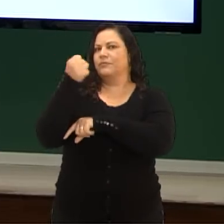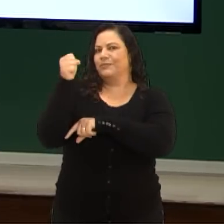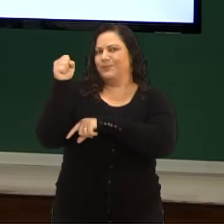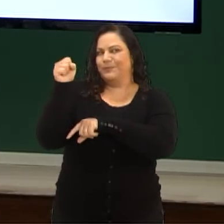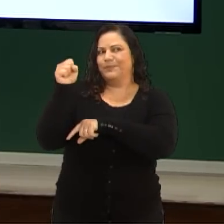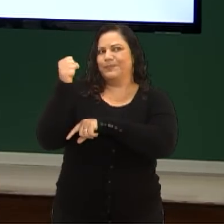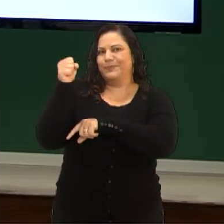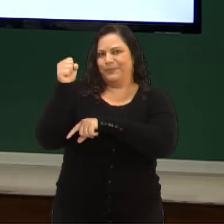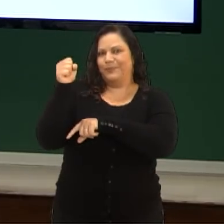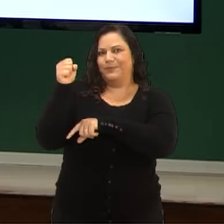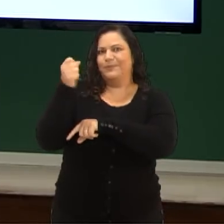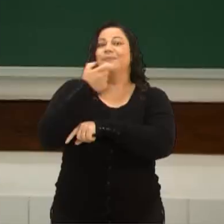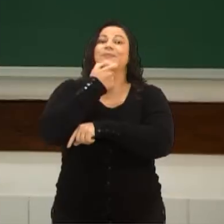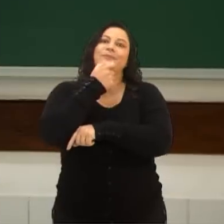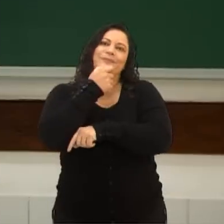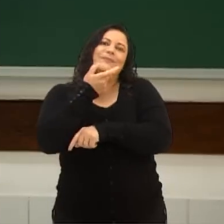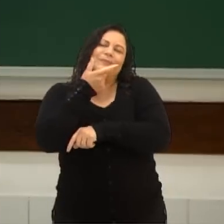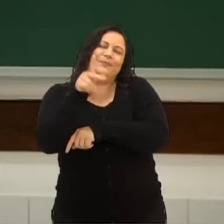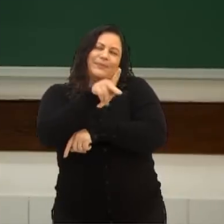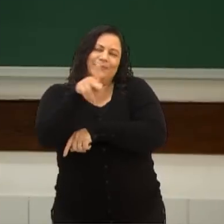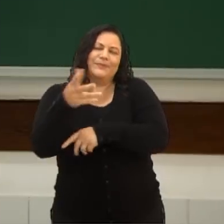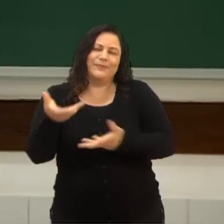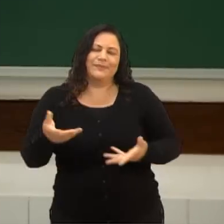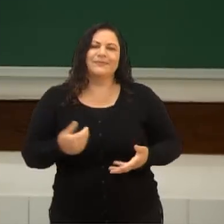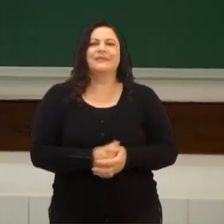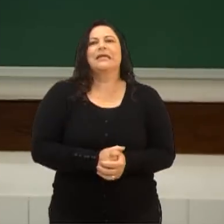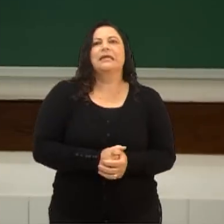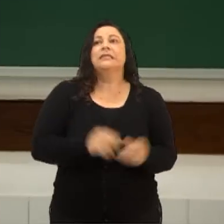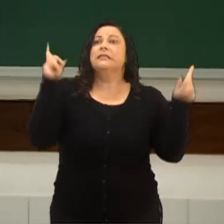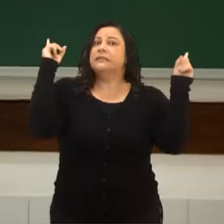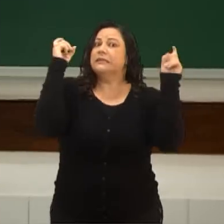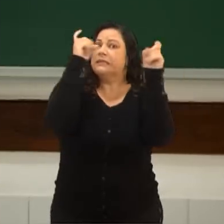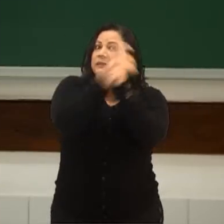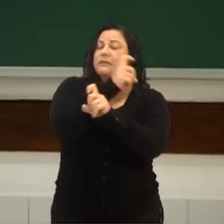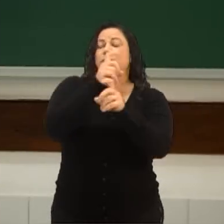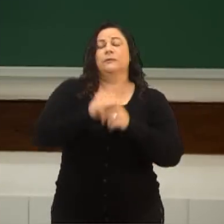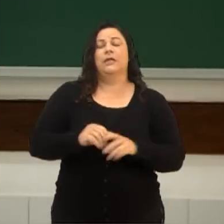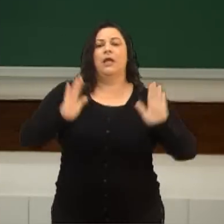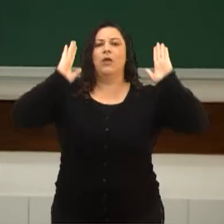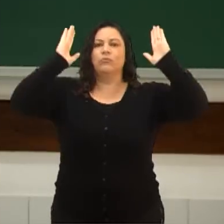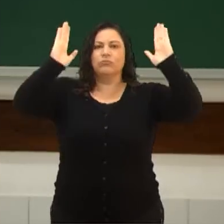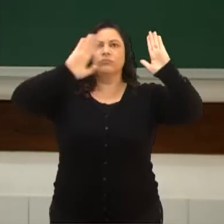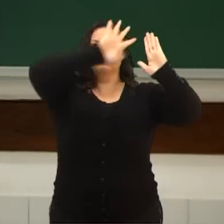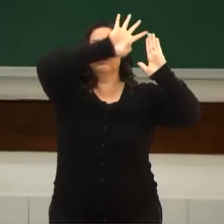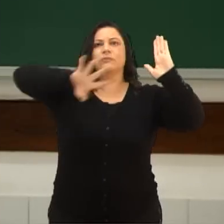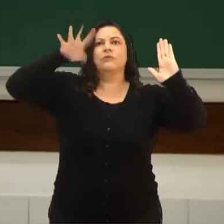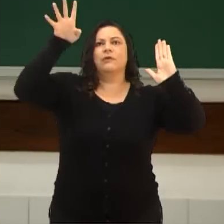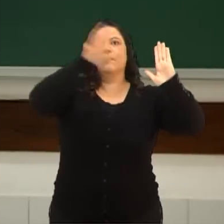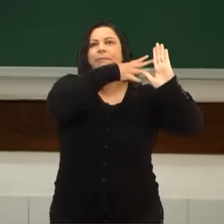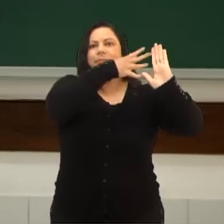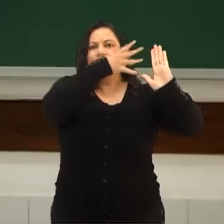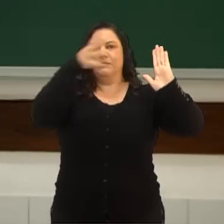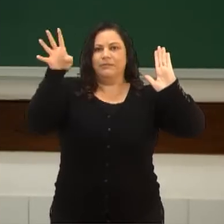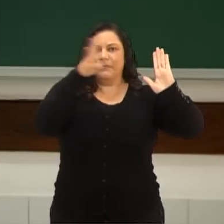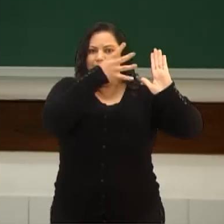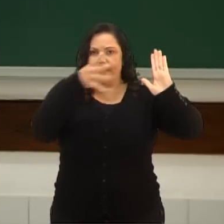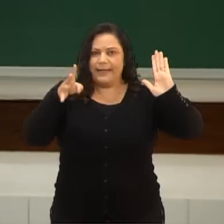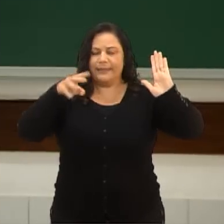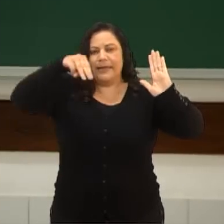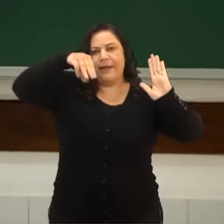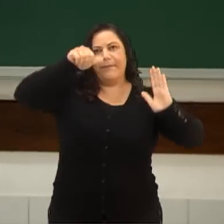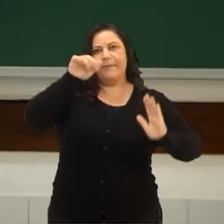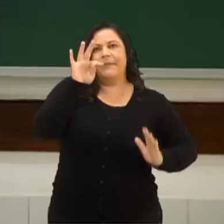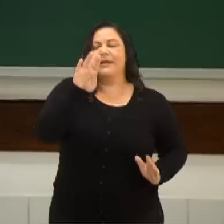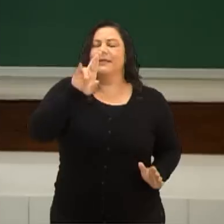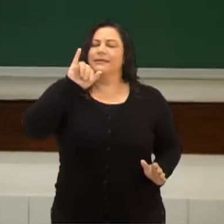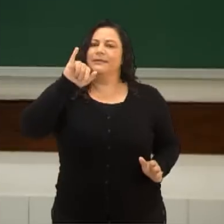88, tudo bem? Então, olha só, pessoal, estou com dificuldade lá em matrizes. O que você faz? Retoma aquele conteúdo,